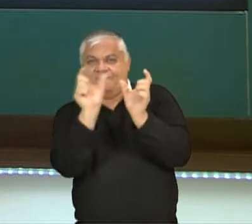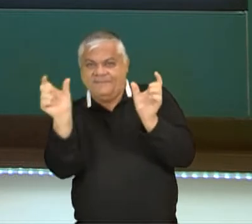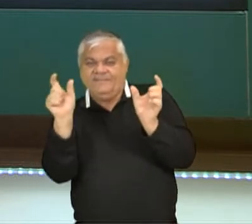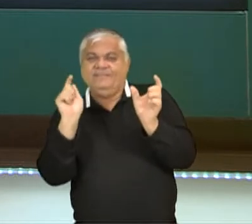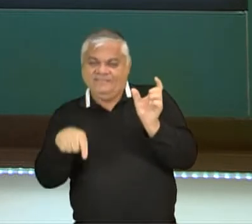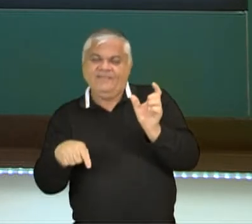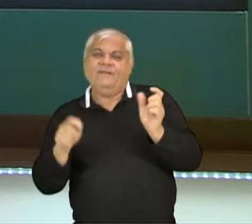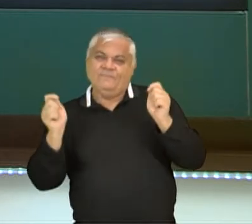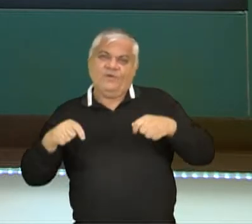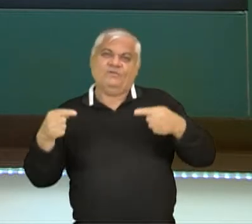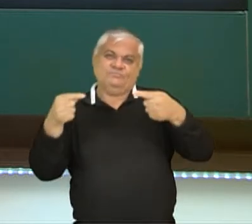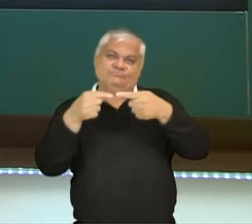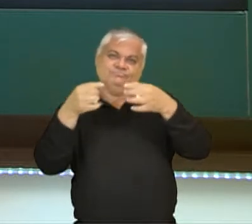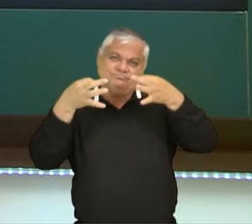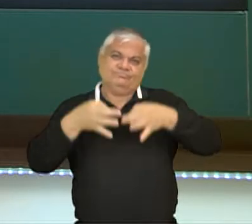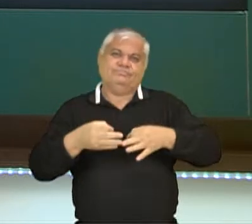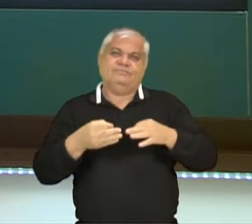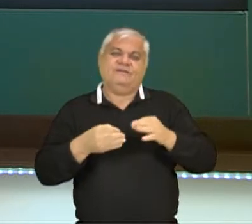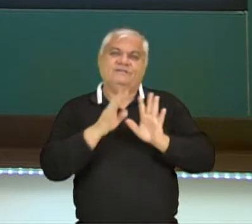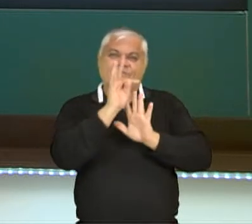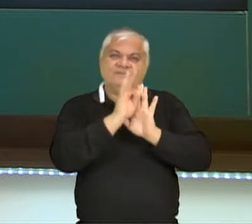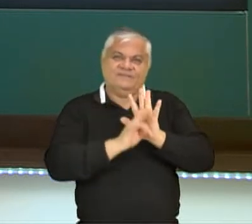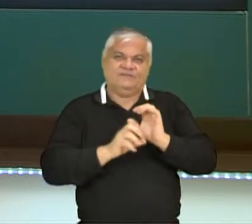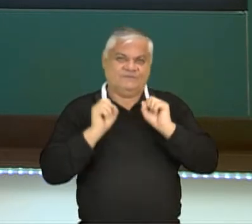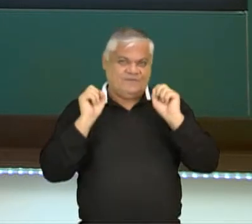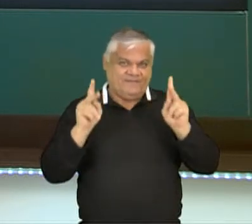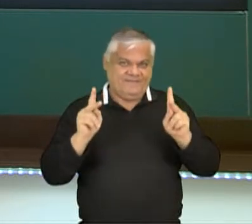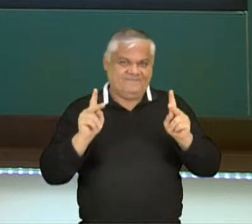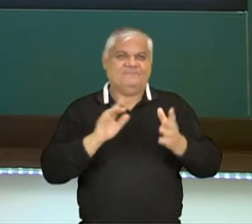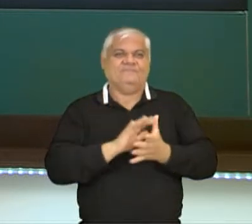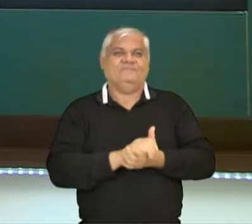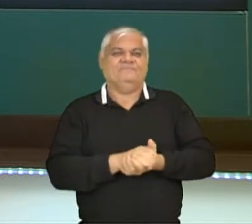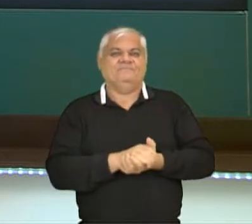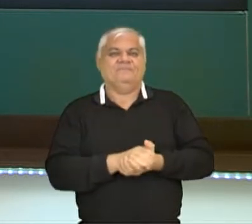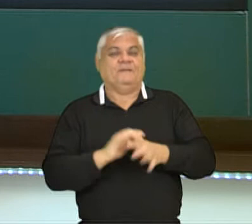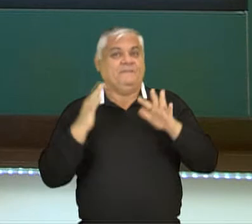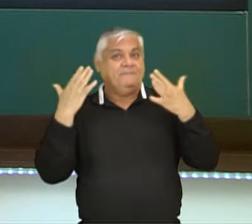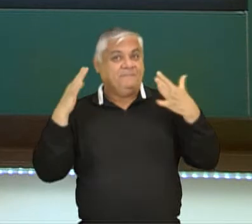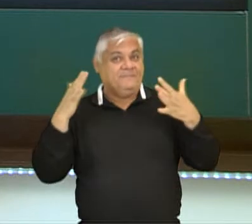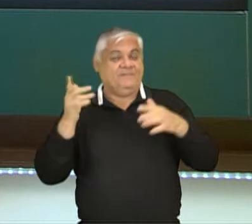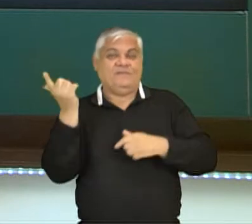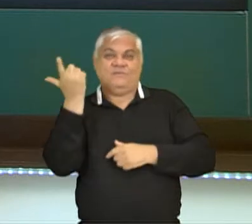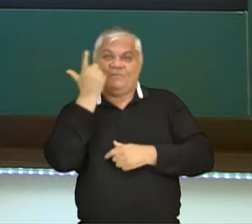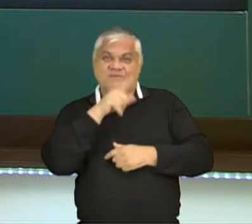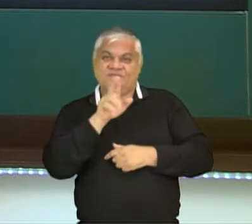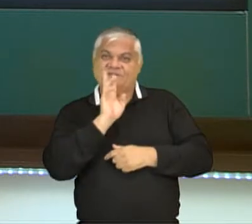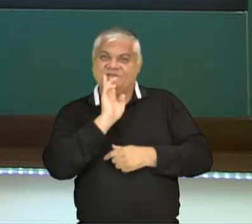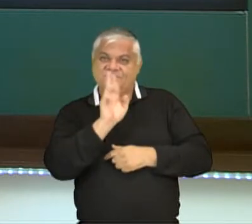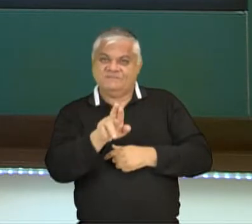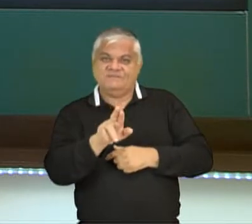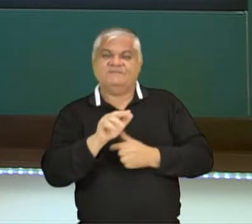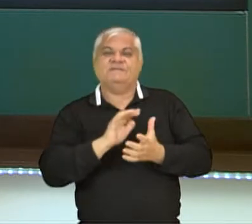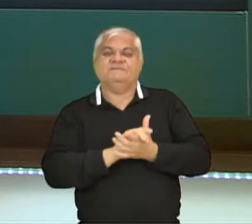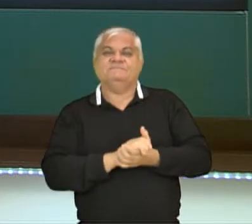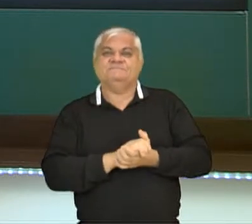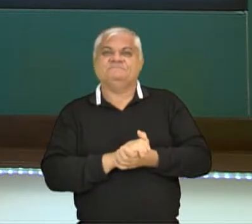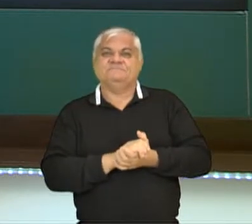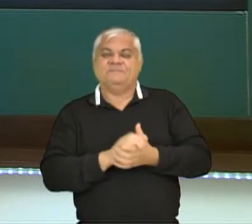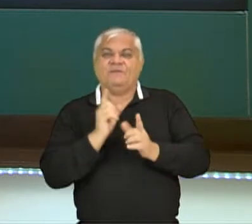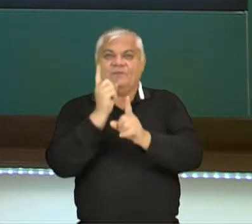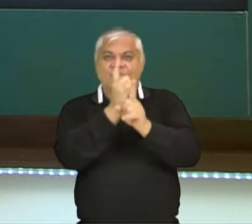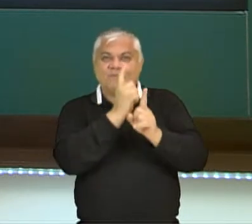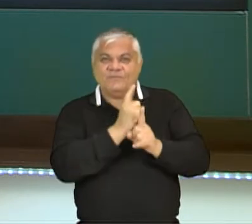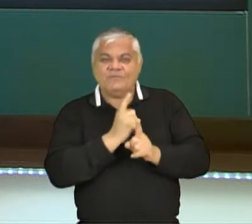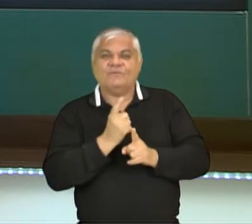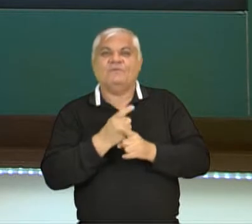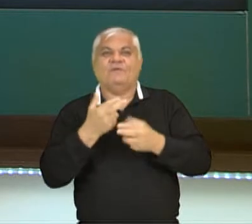ter mencionado outras aí, ok? Então, parabéns por terem aí respondido a essa questão e encontrado os